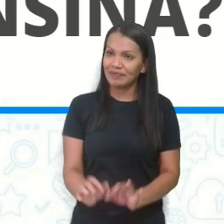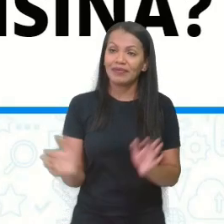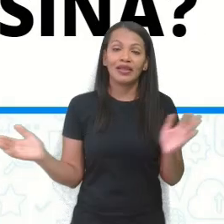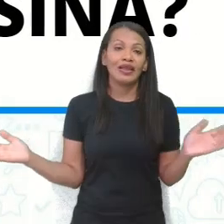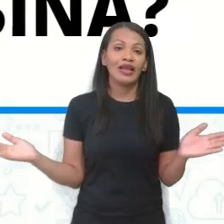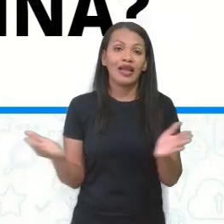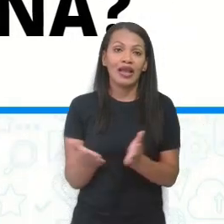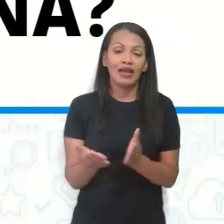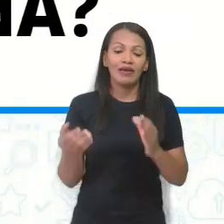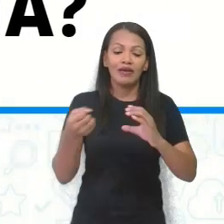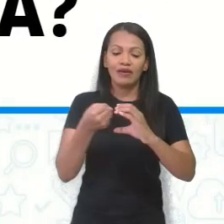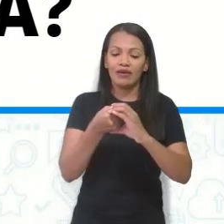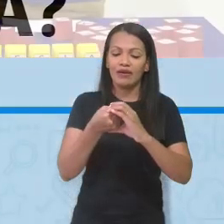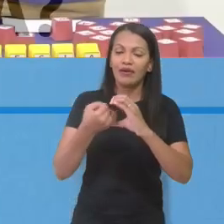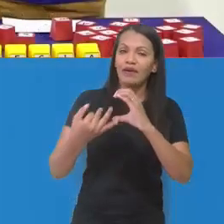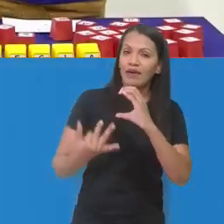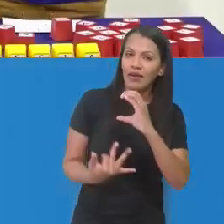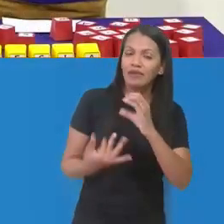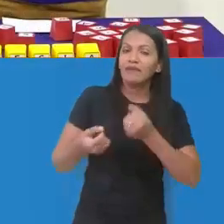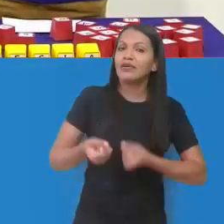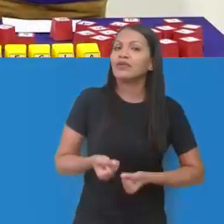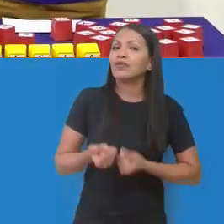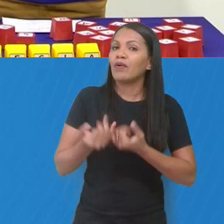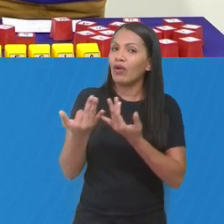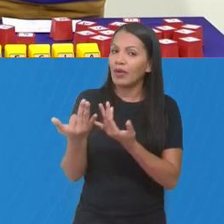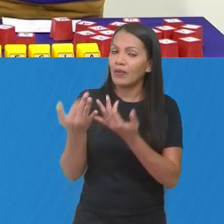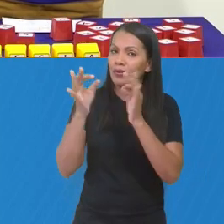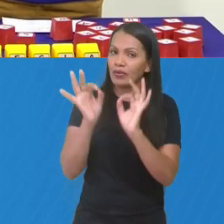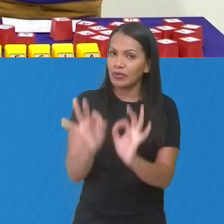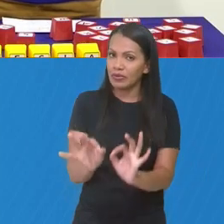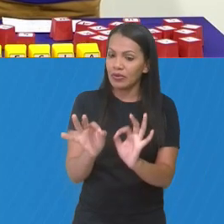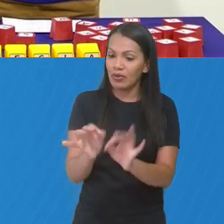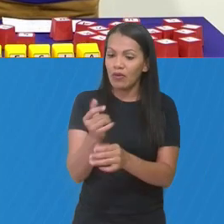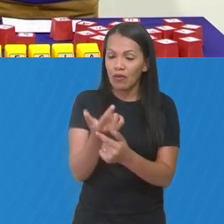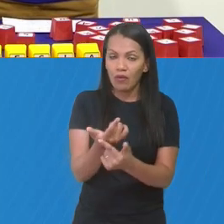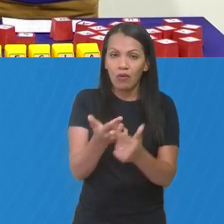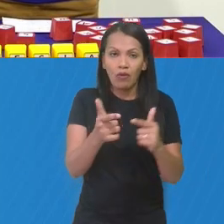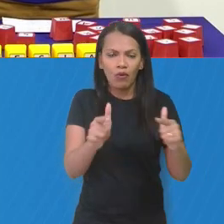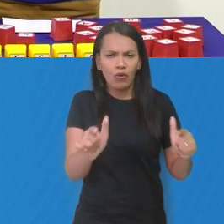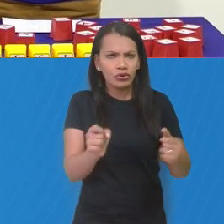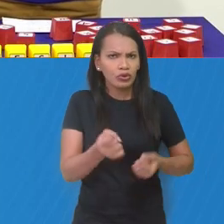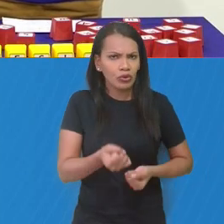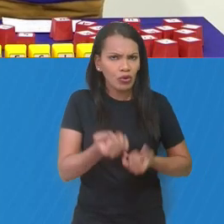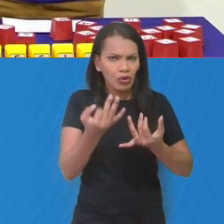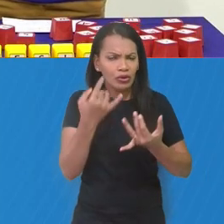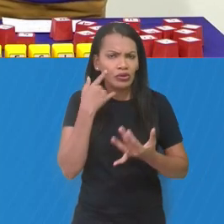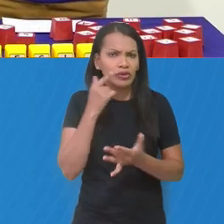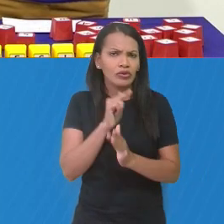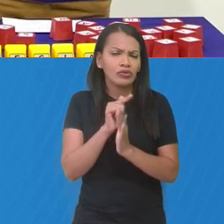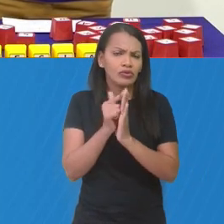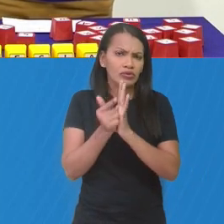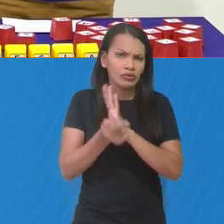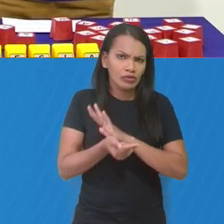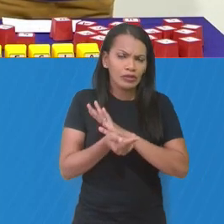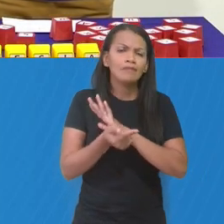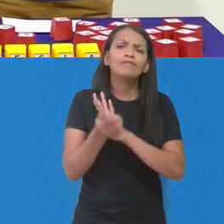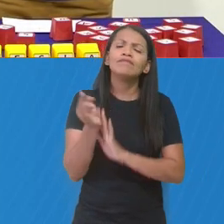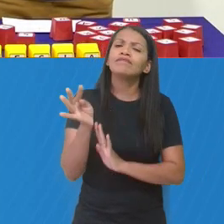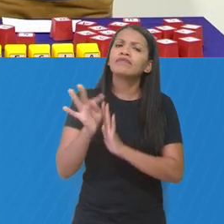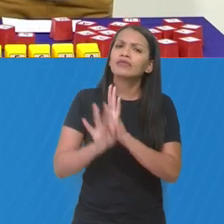a característica desse poema, né? De outros poemas, né? Do gênero